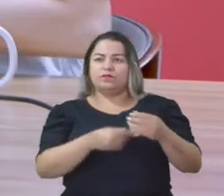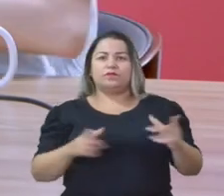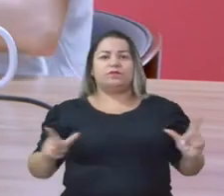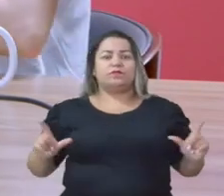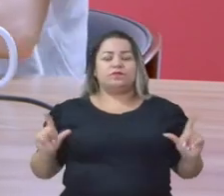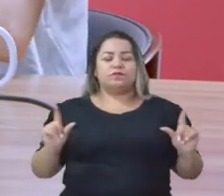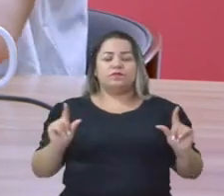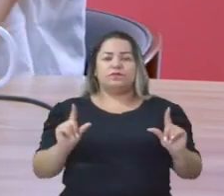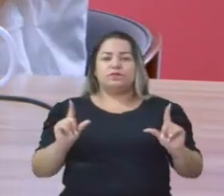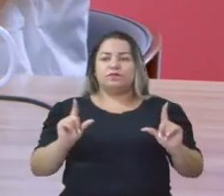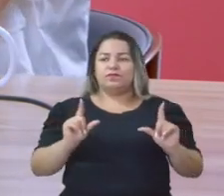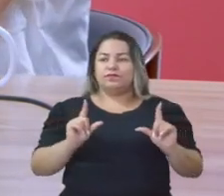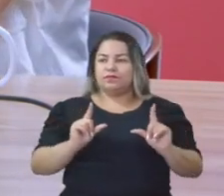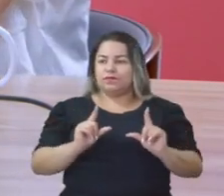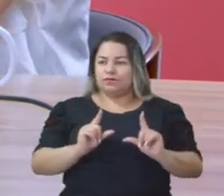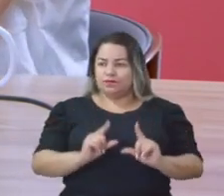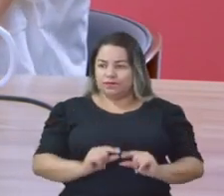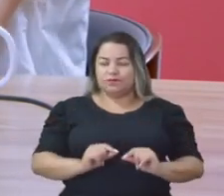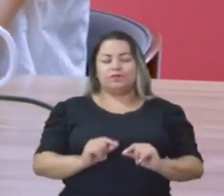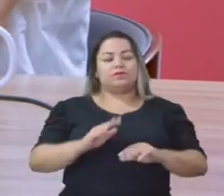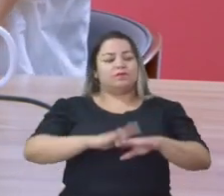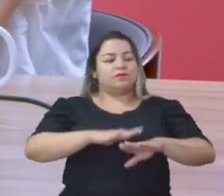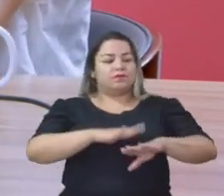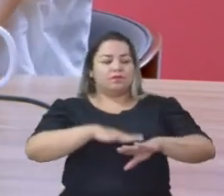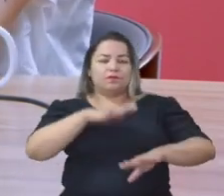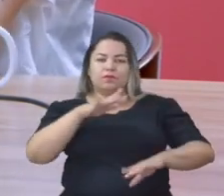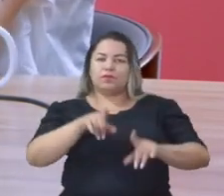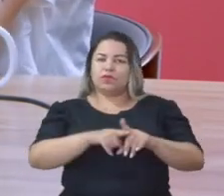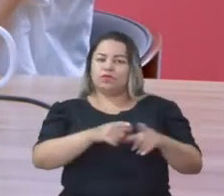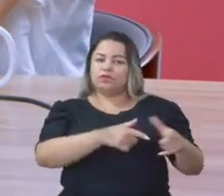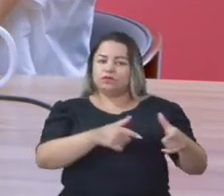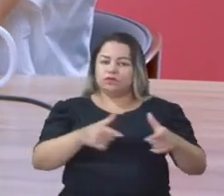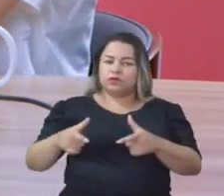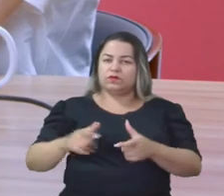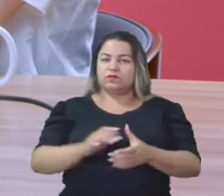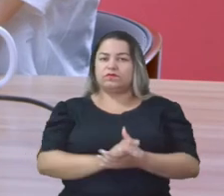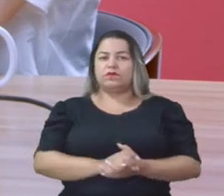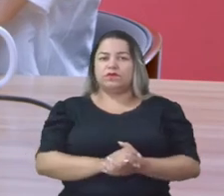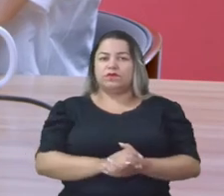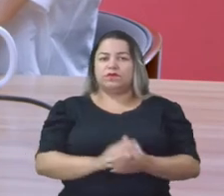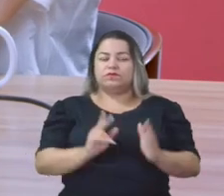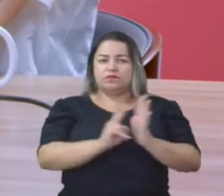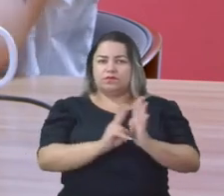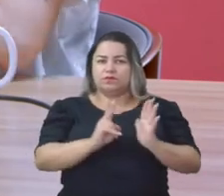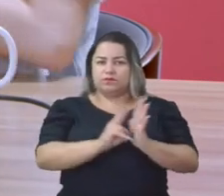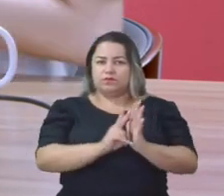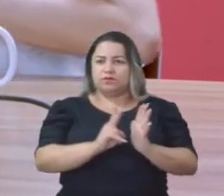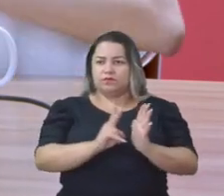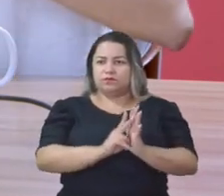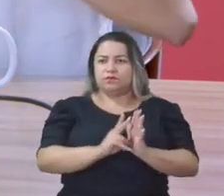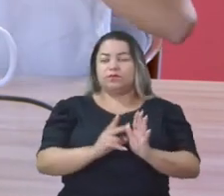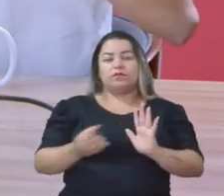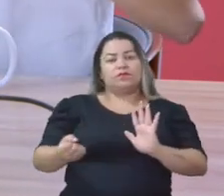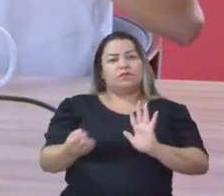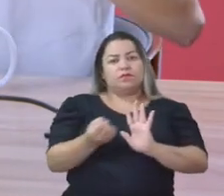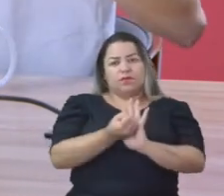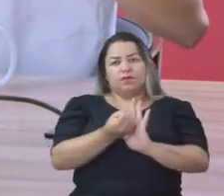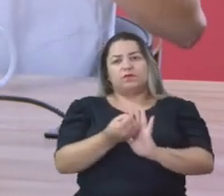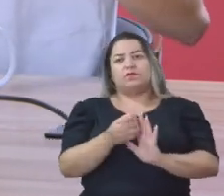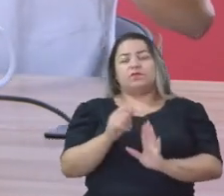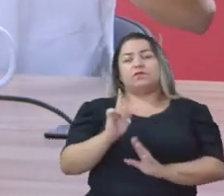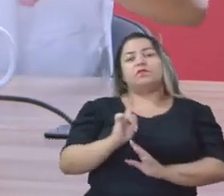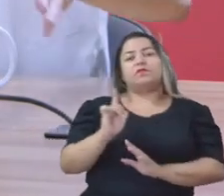reduzindo cada vez mais o espaço do povo indígena. E o marco temporal vem